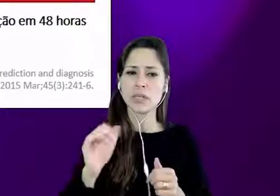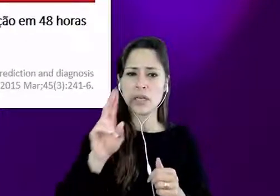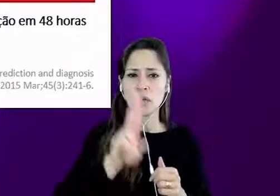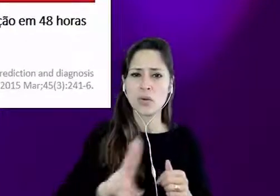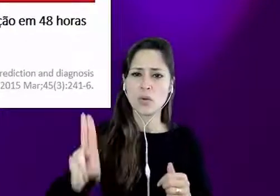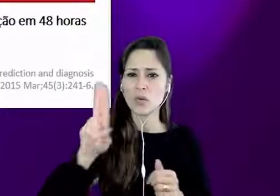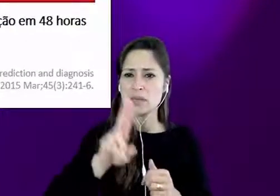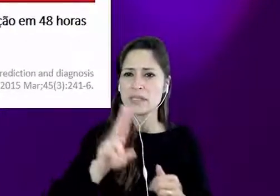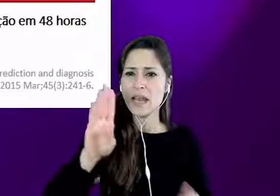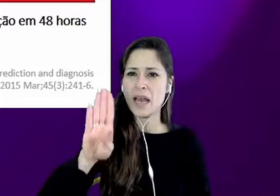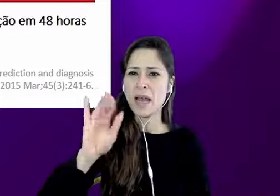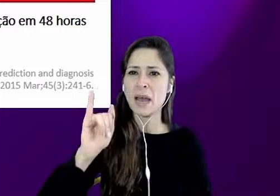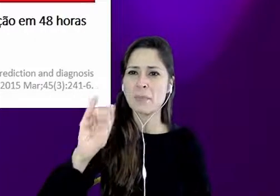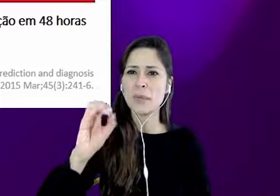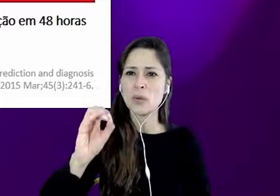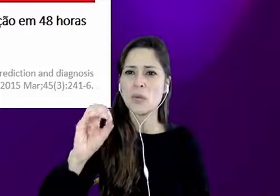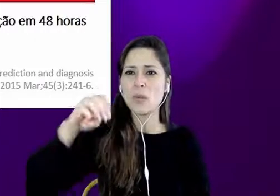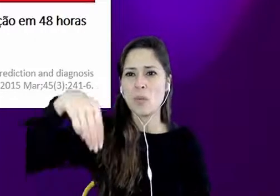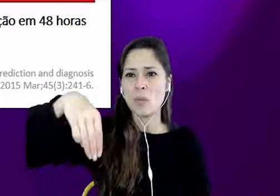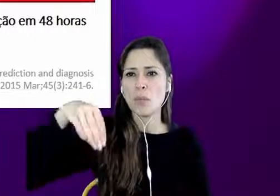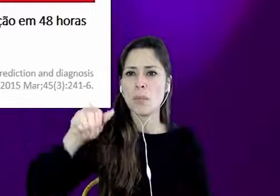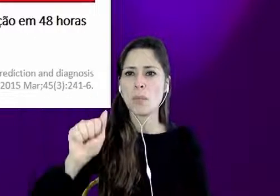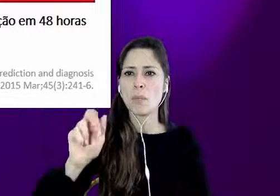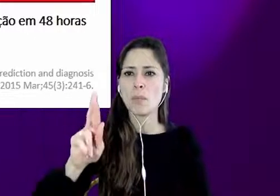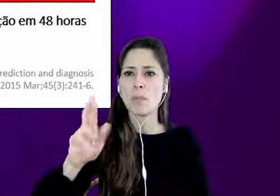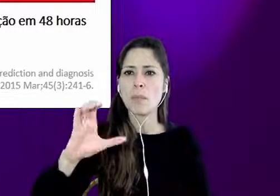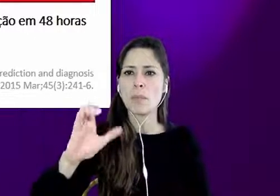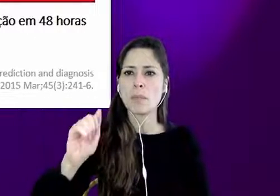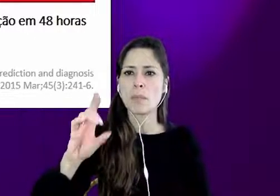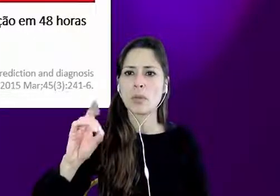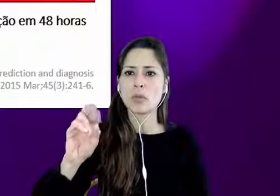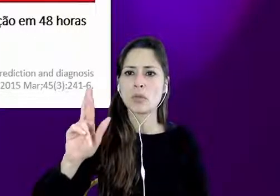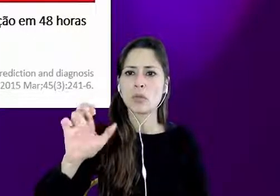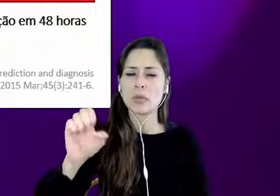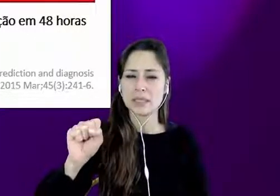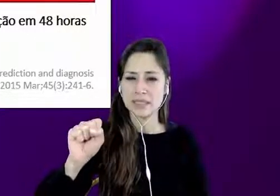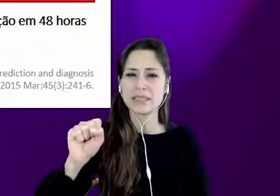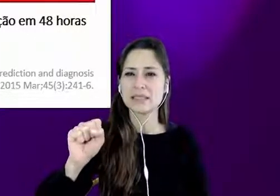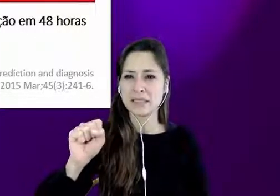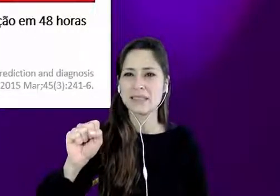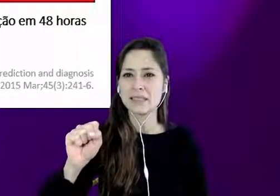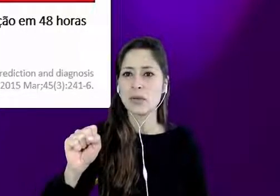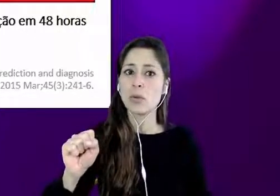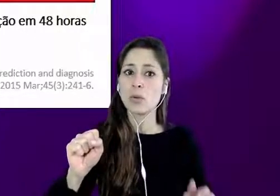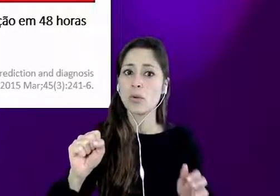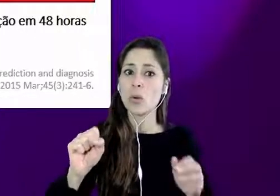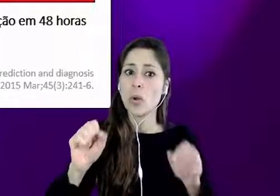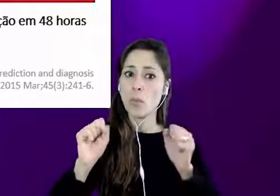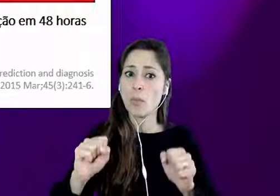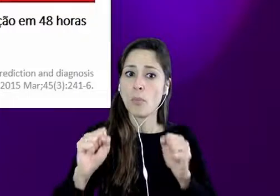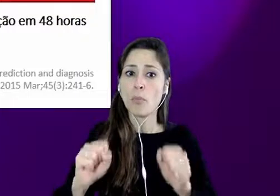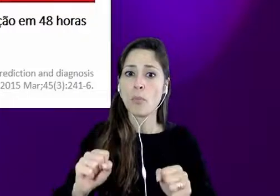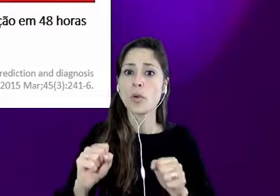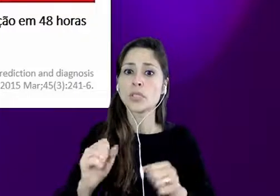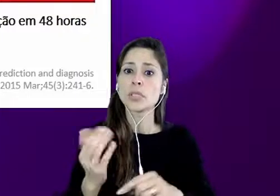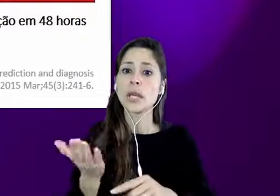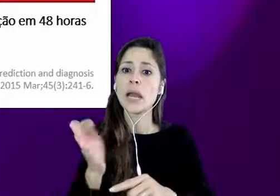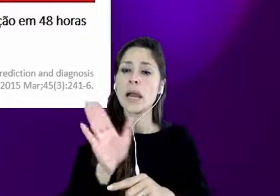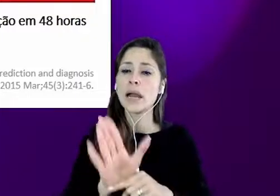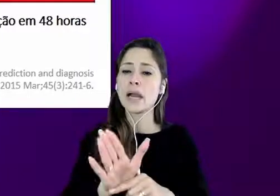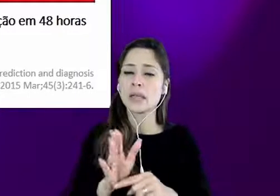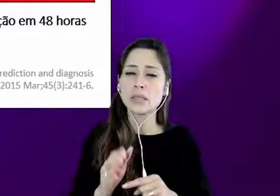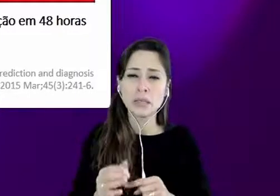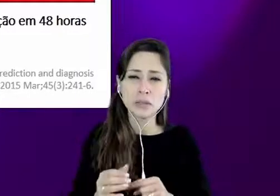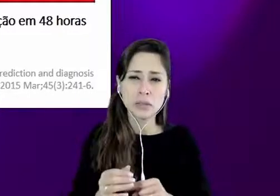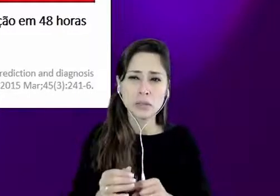biomarcadores, onde podemos ver aí que números bem elevados de biomarcadores acabam por tornar, eventualmente,